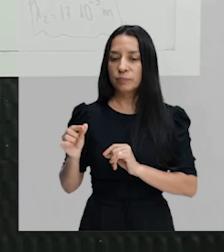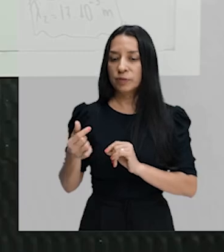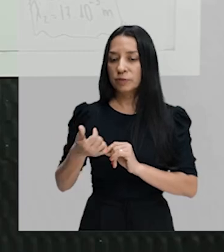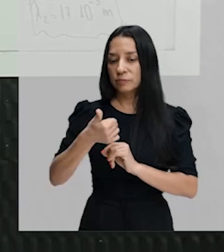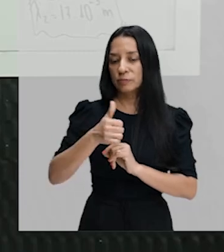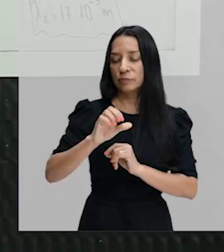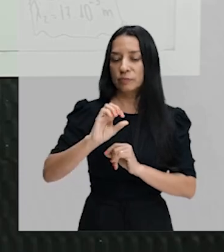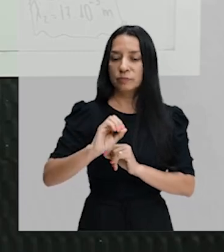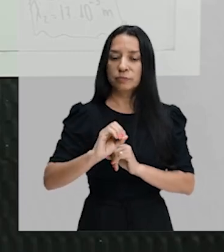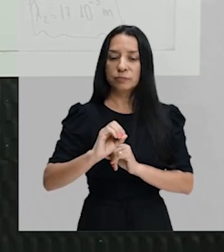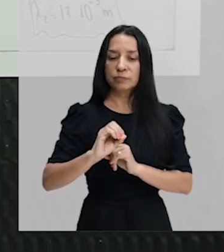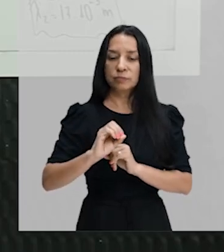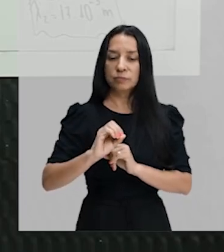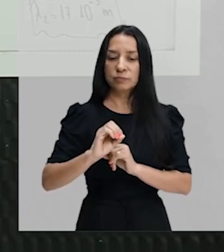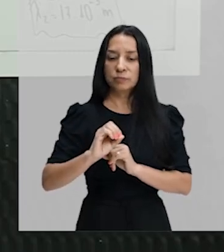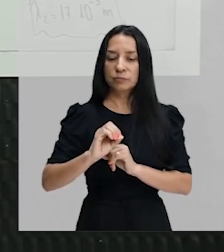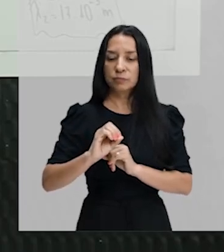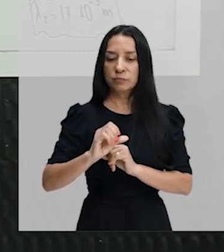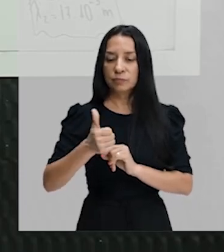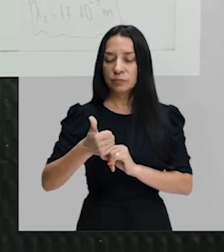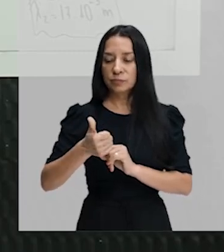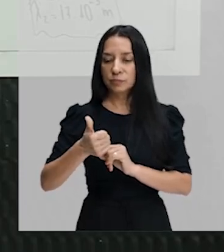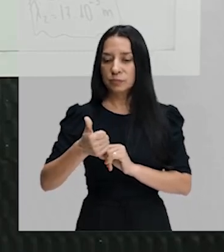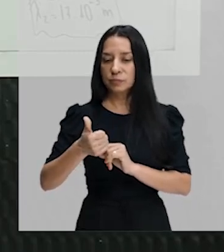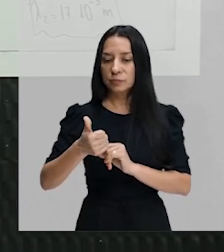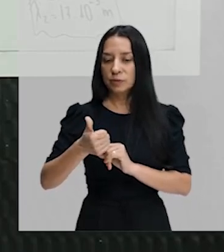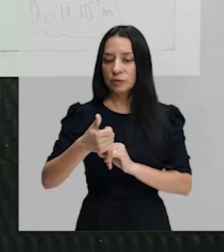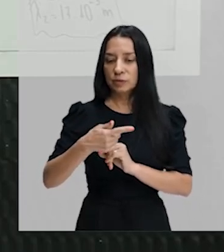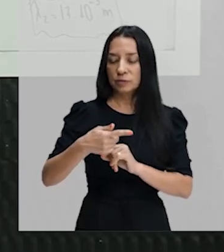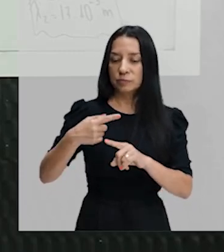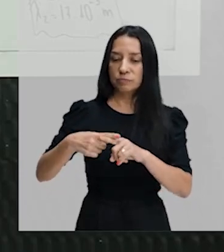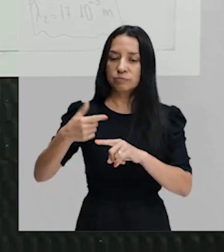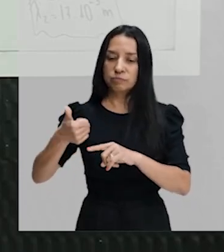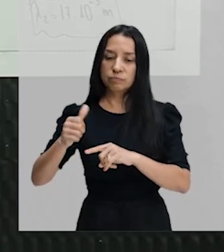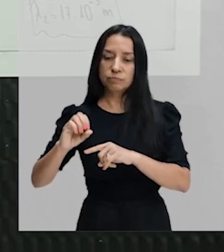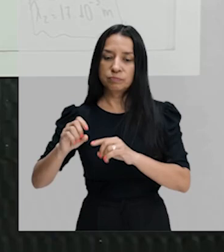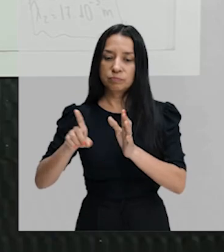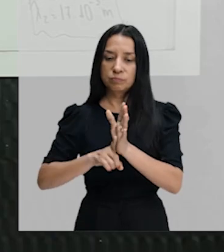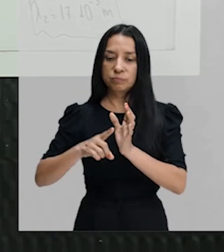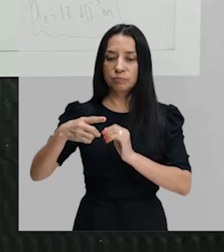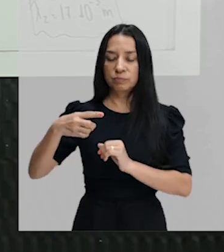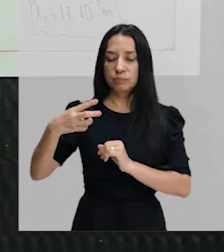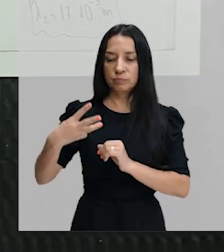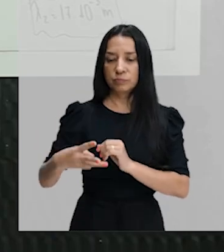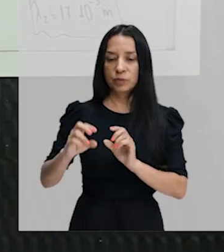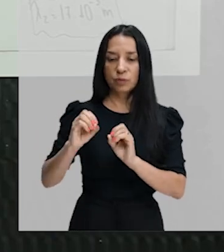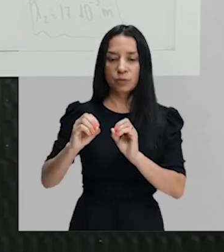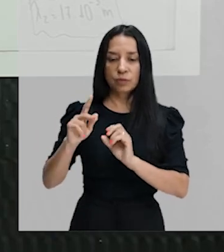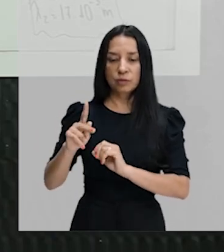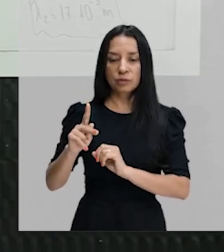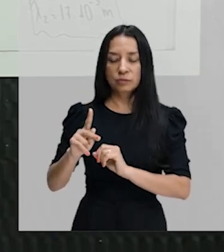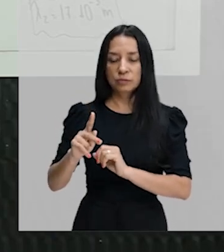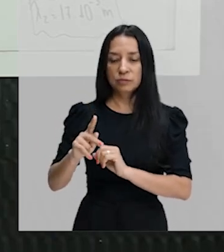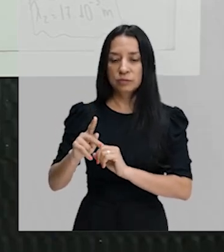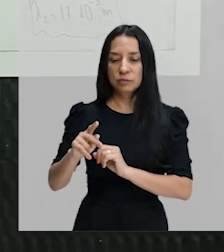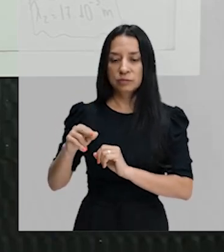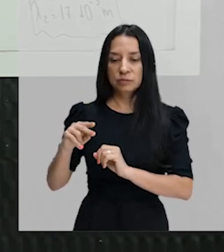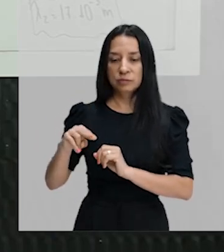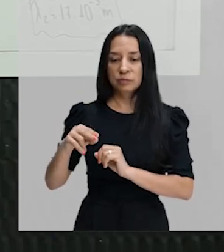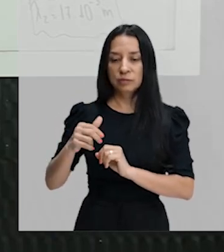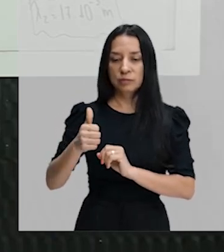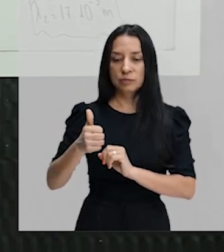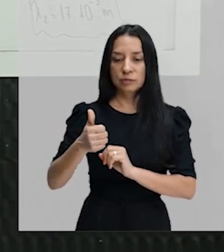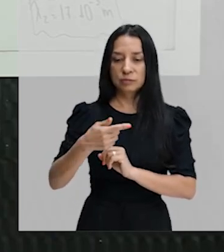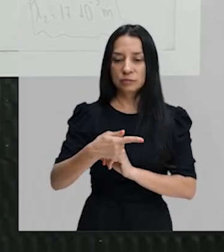do 10 né 17 vezes 10 a menos 3 Ok Isso dá 17 mm